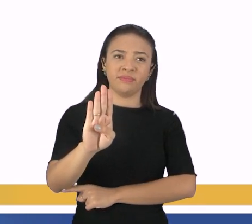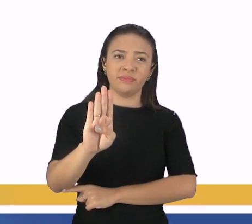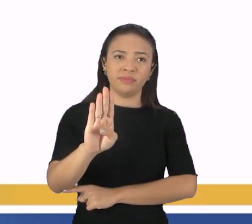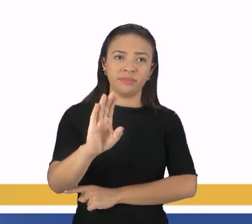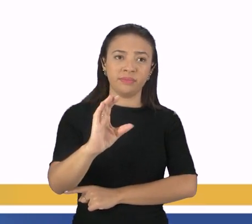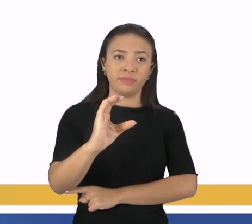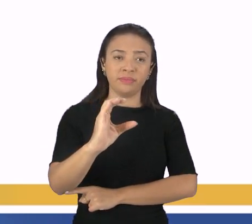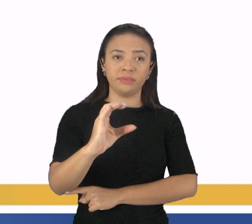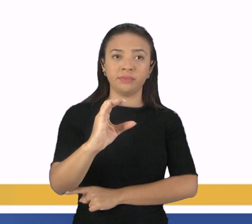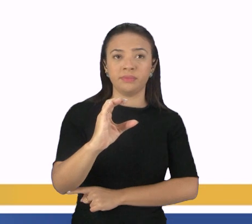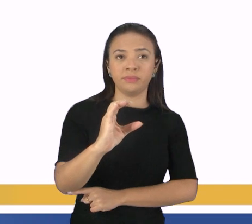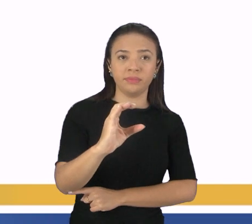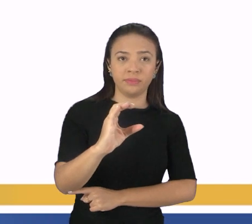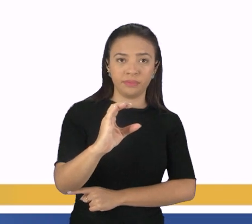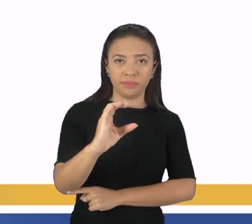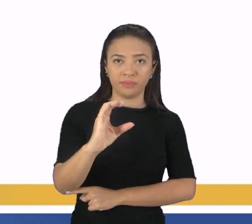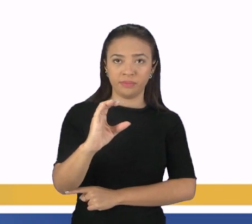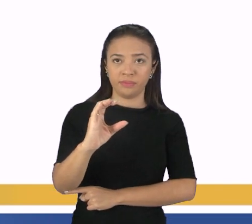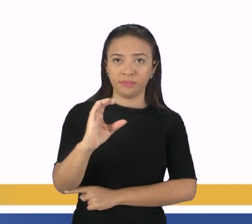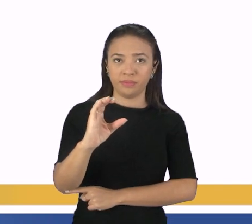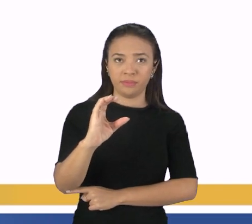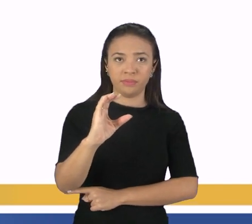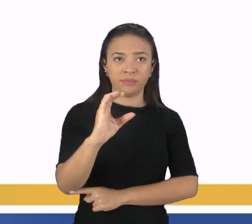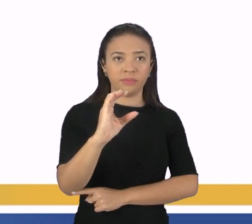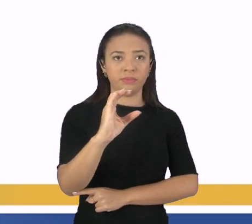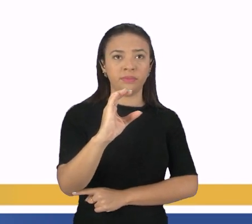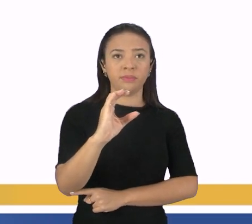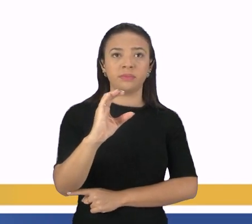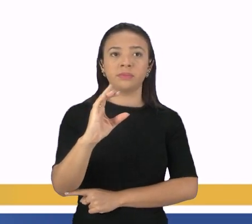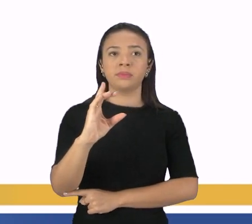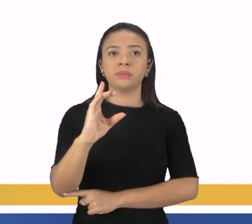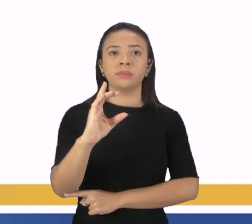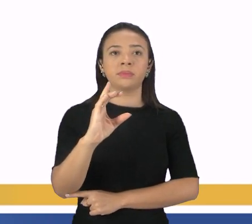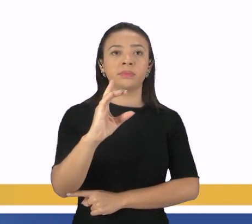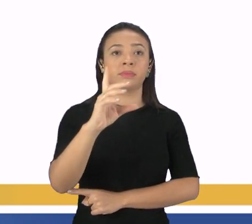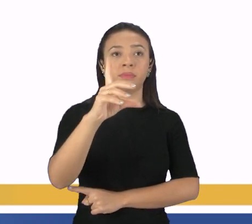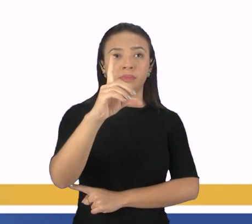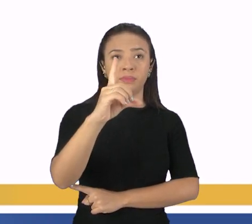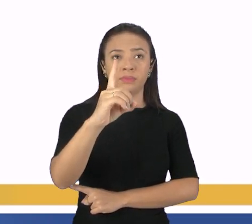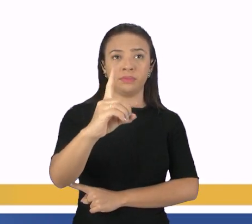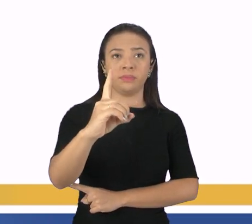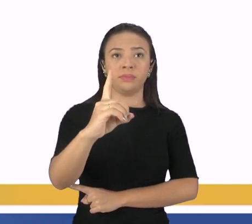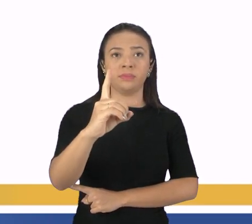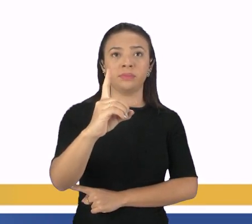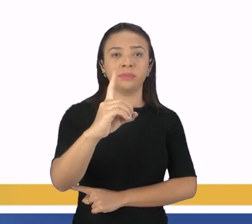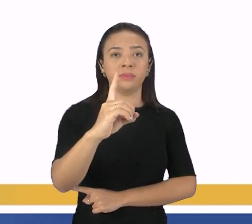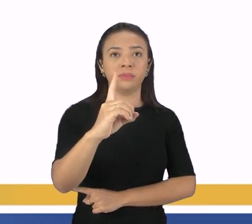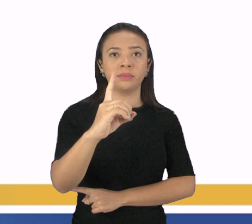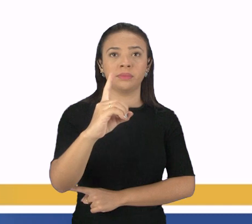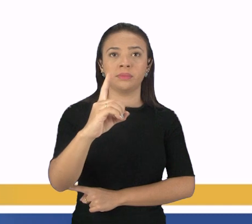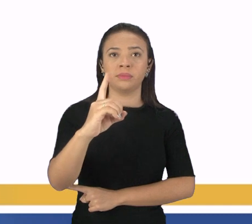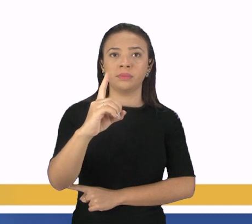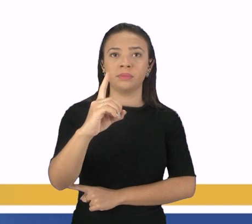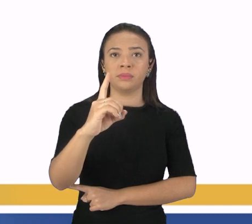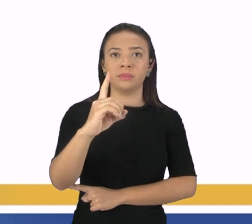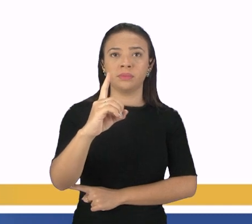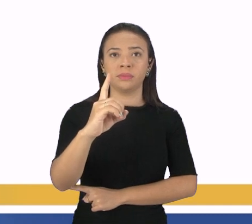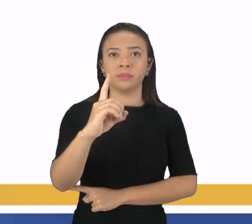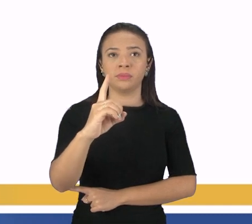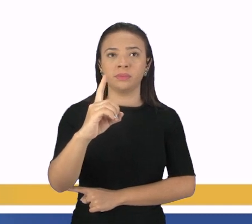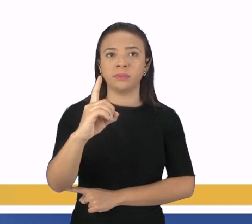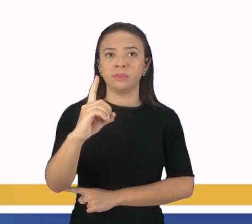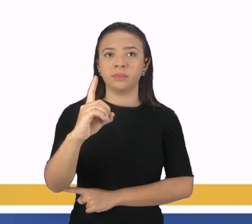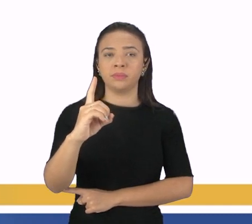de pau. C, bambolê, pipa, futebol e bolinha de gude. E D, amarelinha,